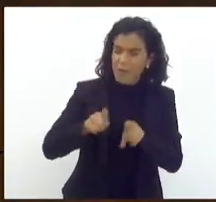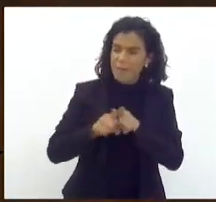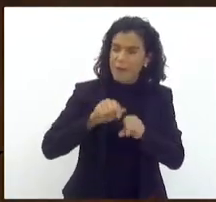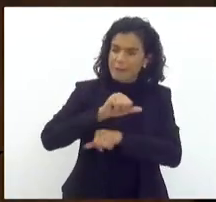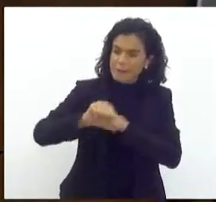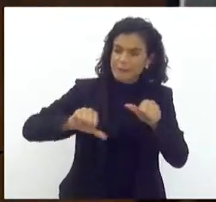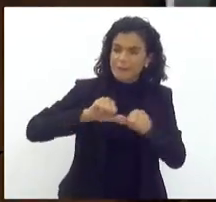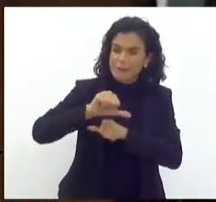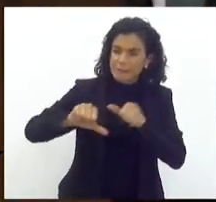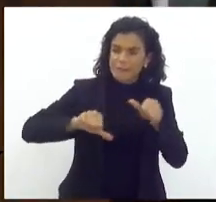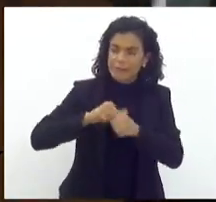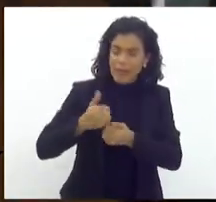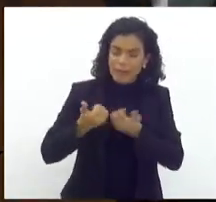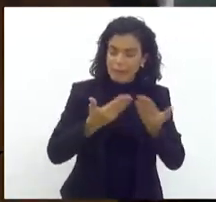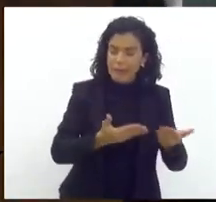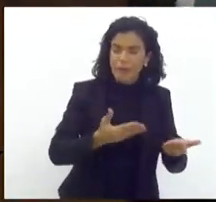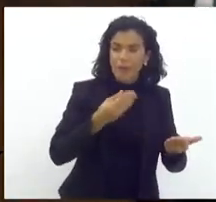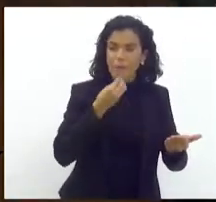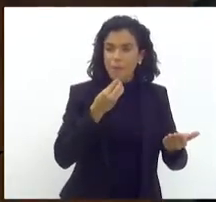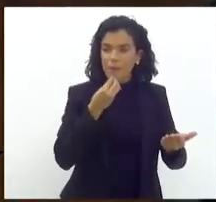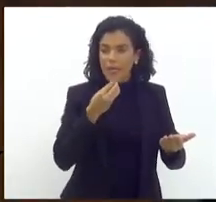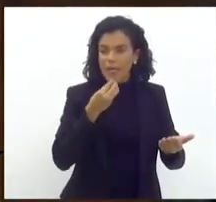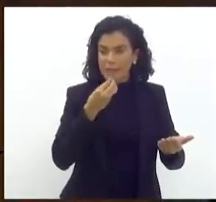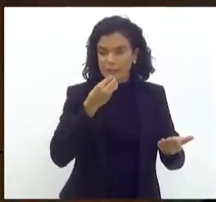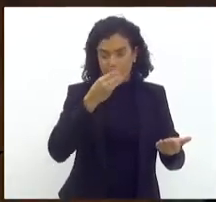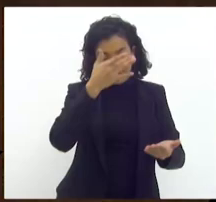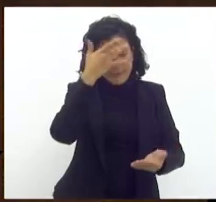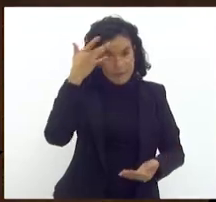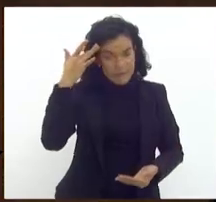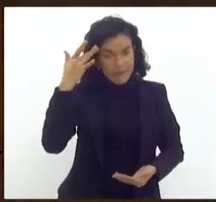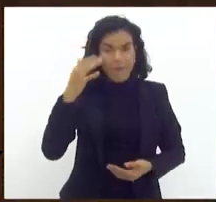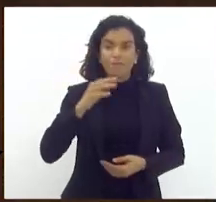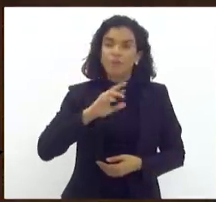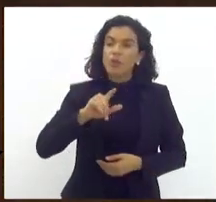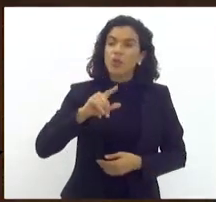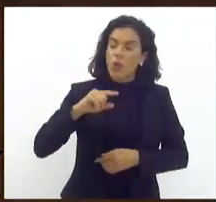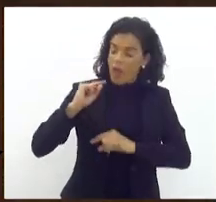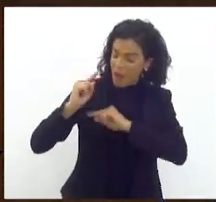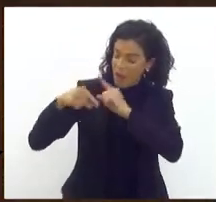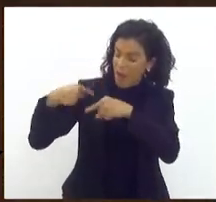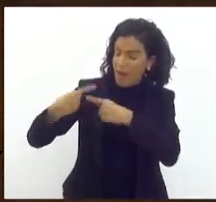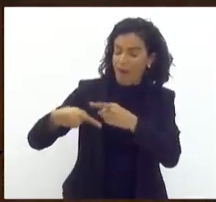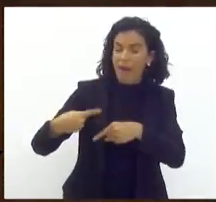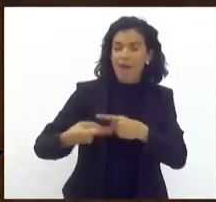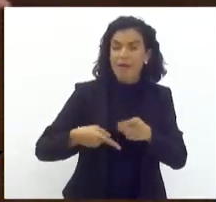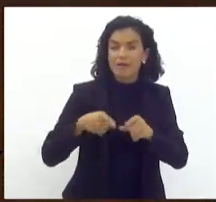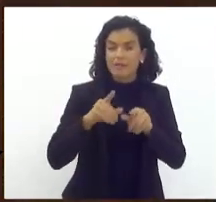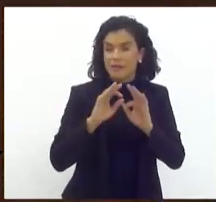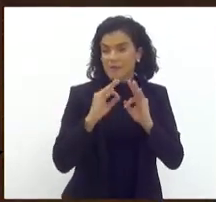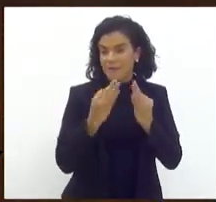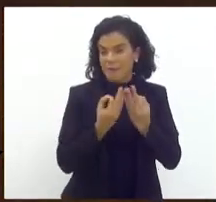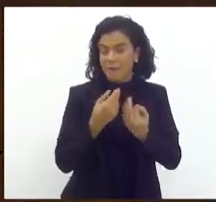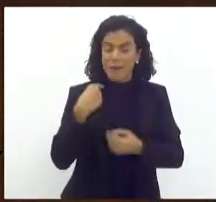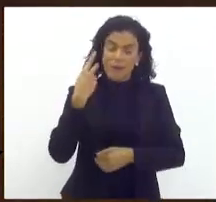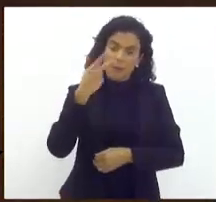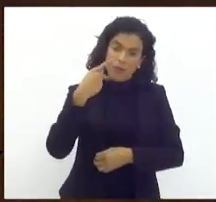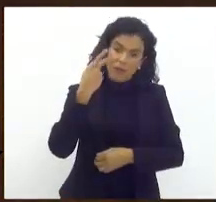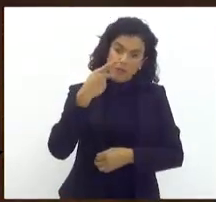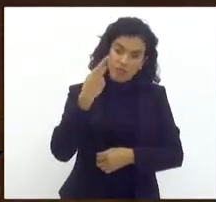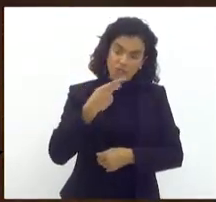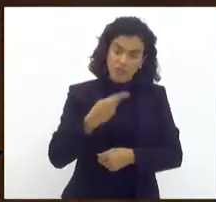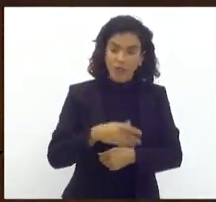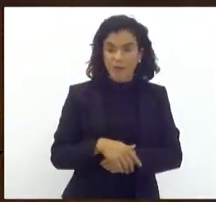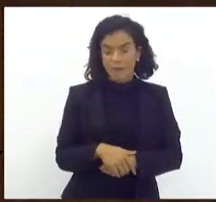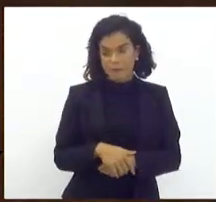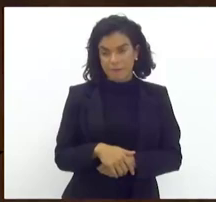tá dando oportunidade para as pessoas que não são né de questões hereditárias na política e não vieram de família na política adentrar